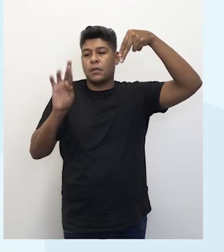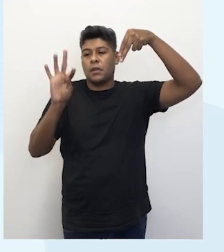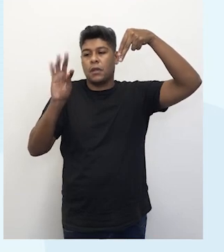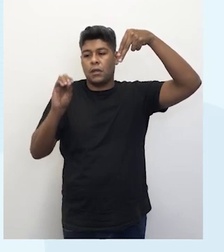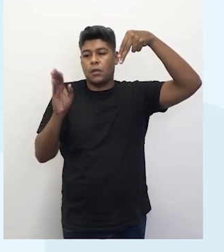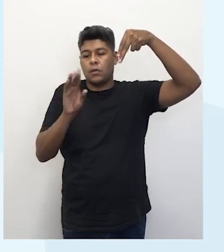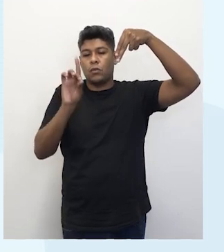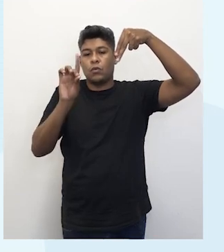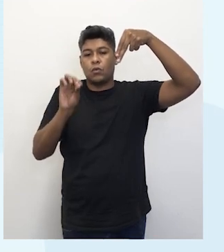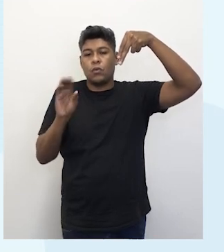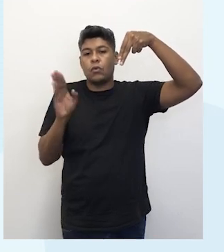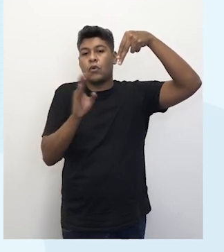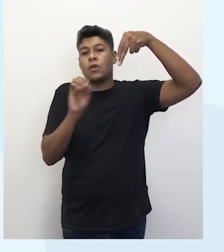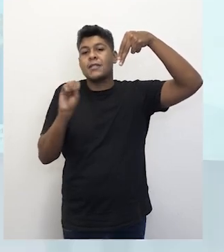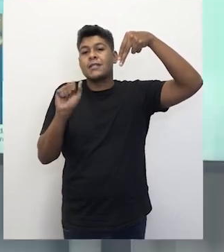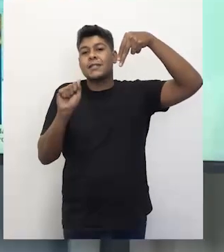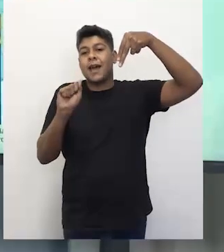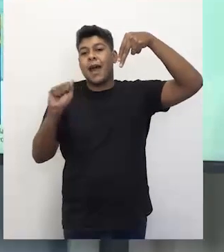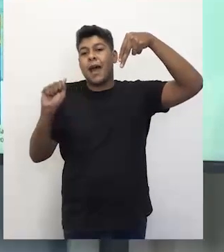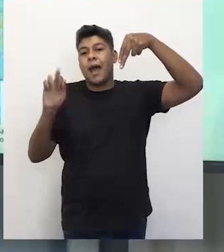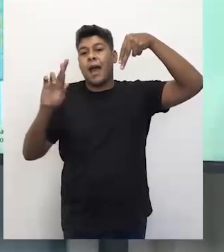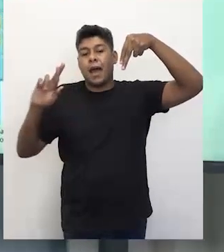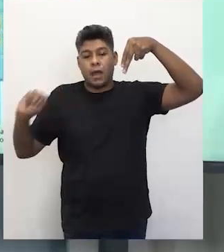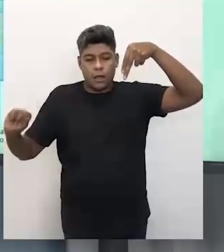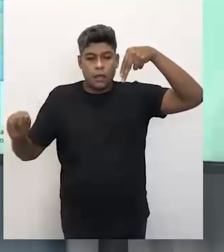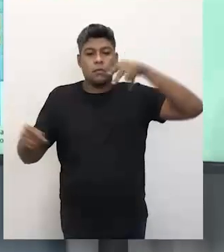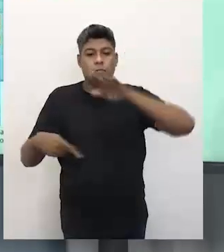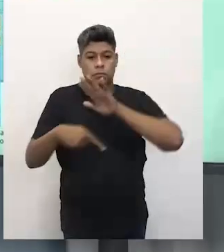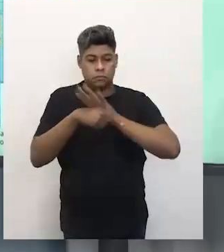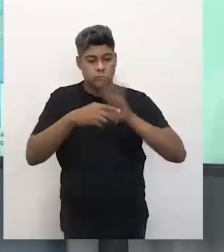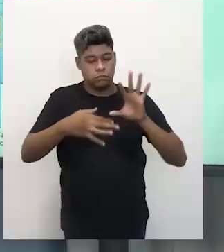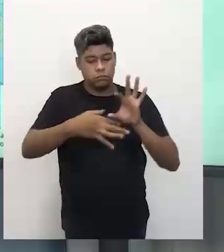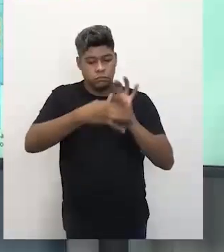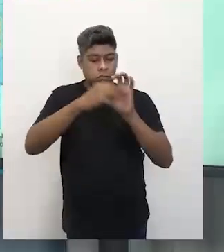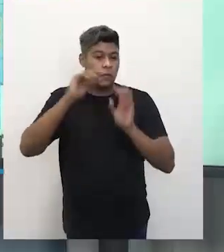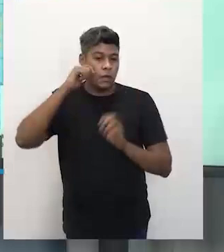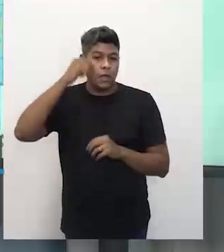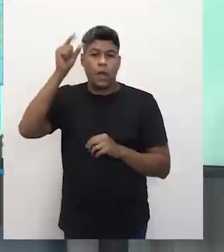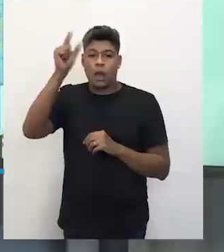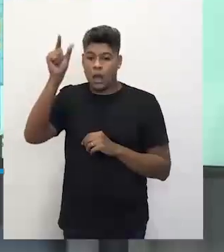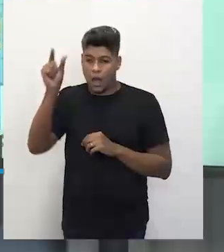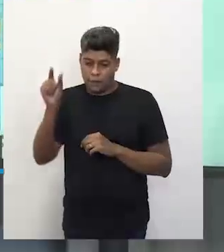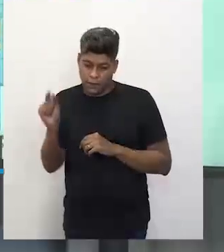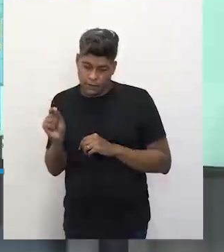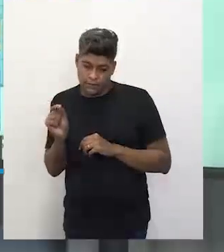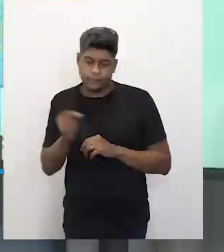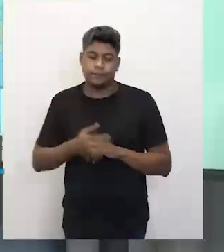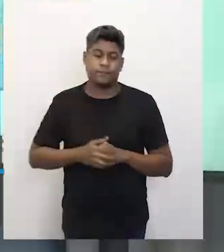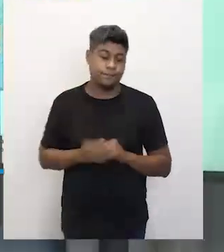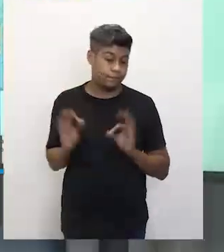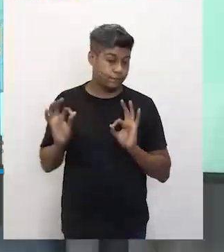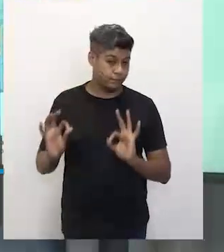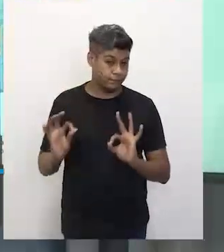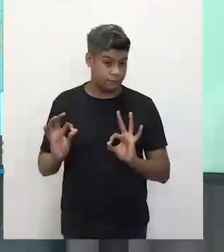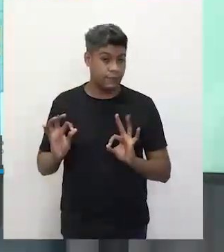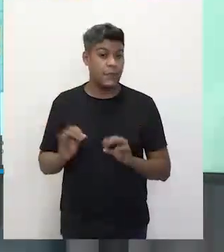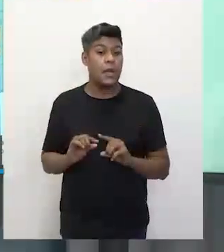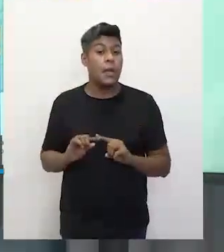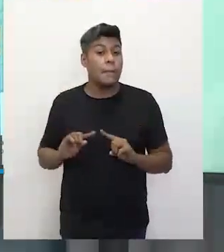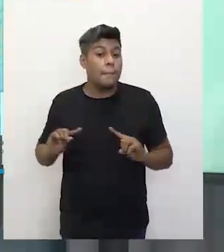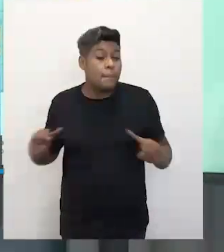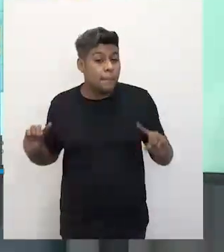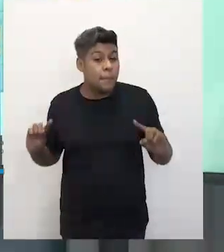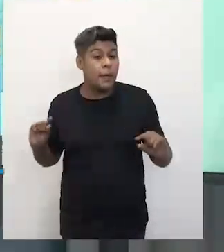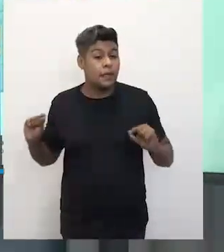mundo aí né pegando aí uma parte significativa da região norte do continente africano tá certo mas